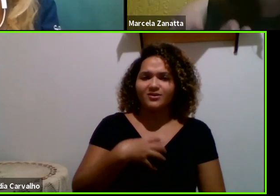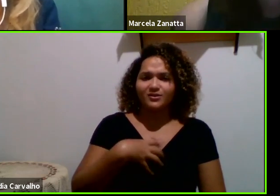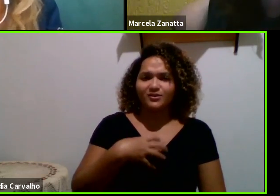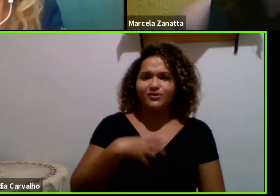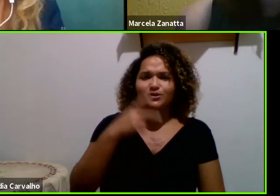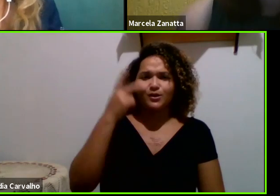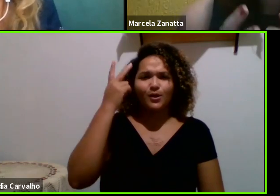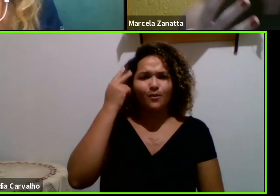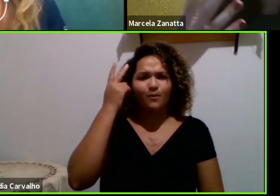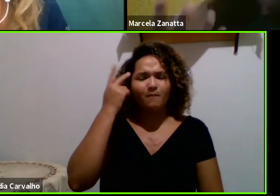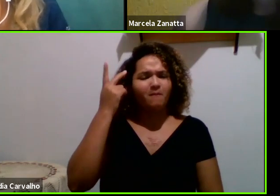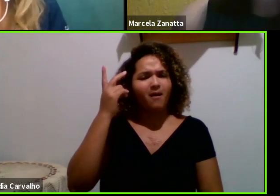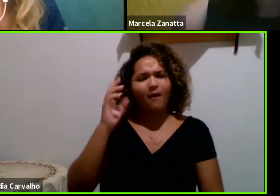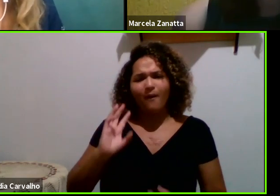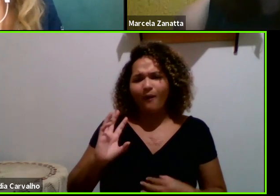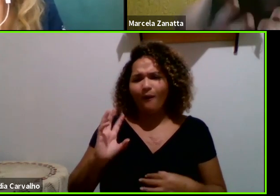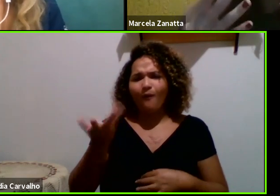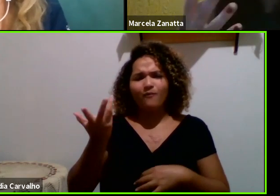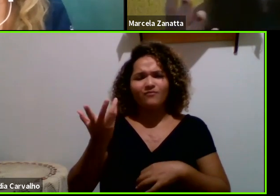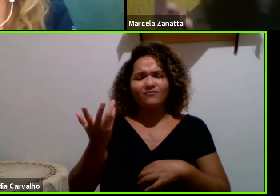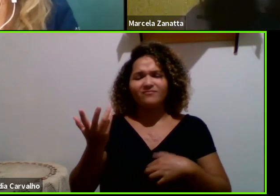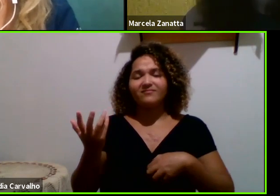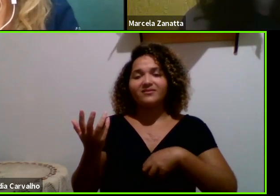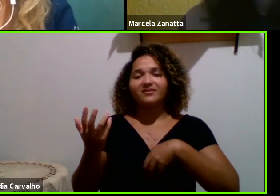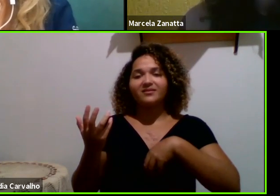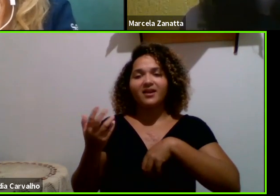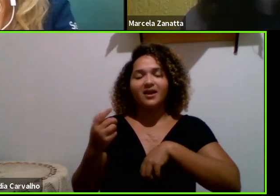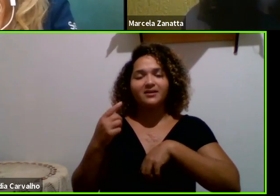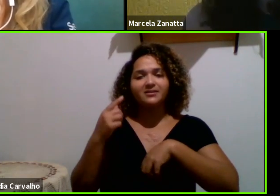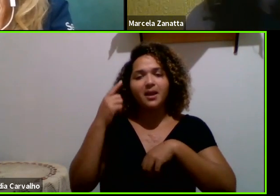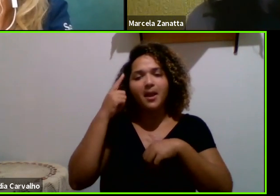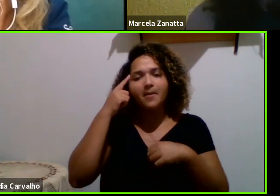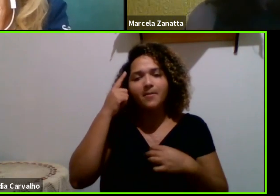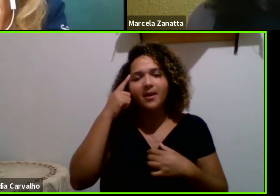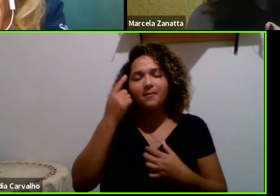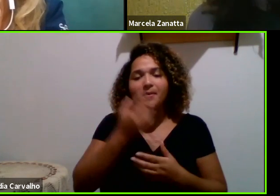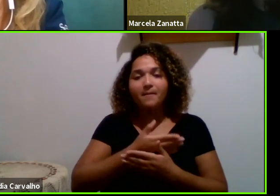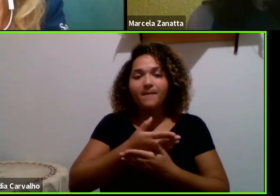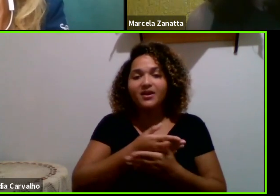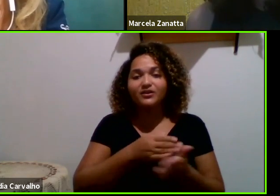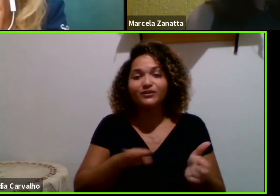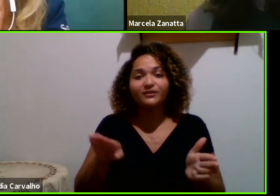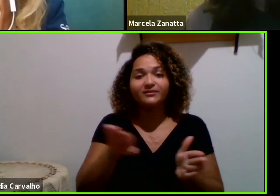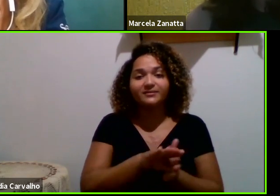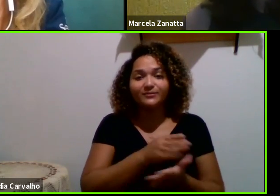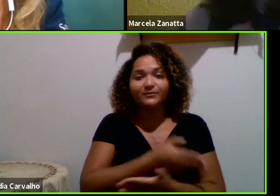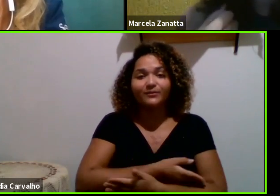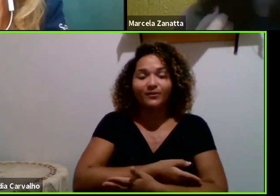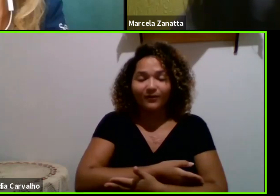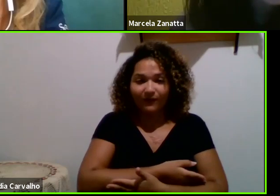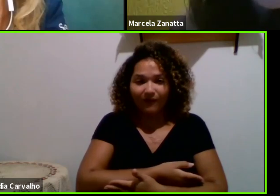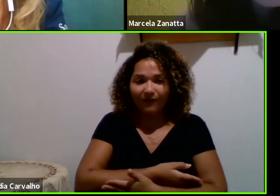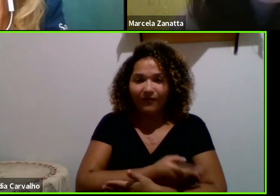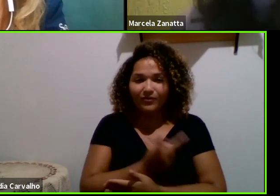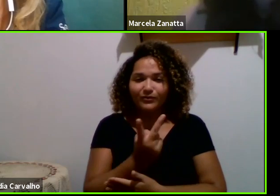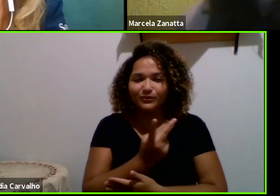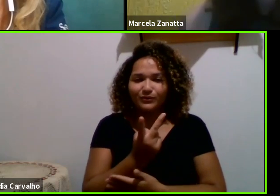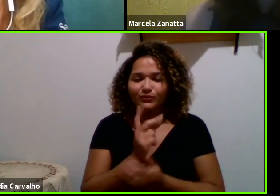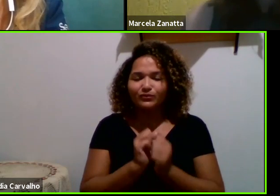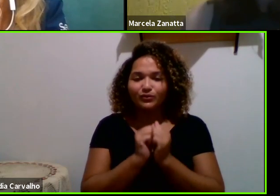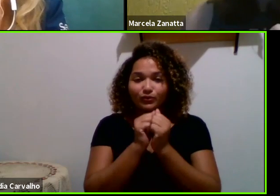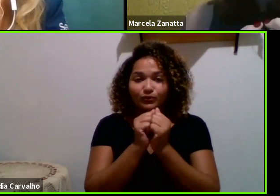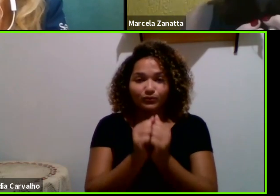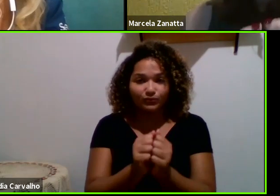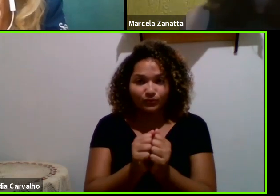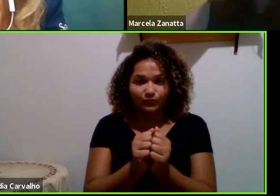no final, isso já vai acabar. Pensa no seu bebê chegando no seu colo, pensa que vocês estão passando por isso juntos.